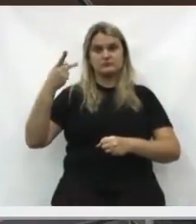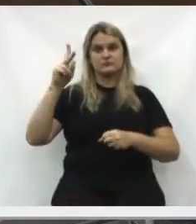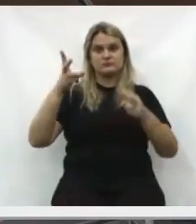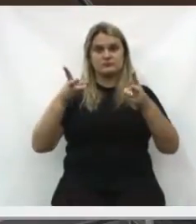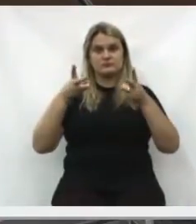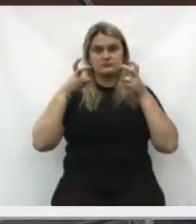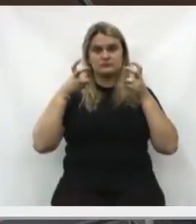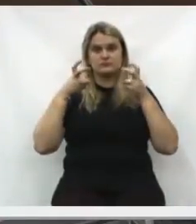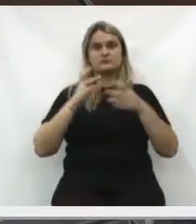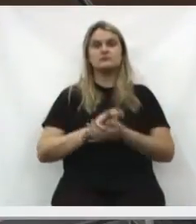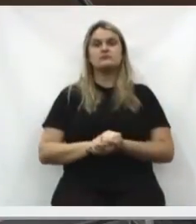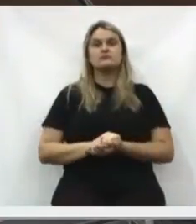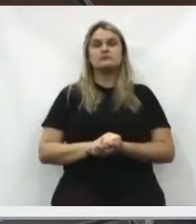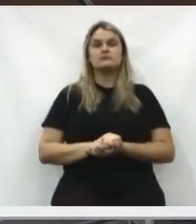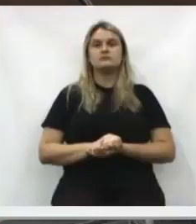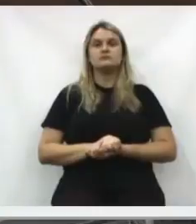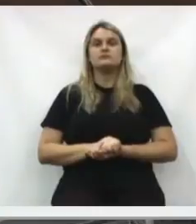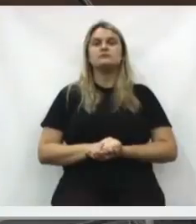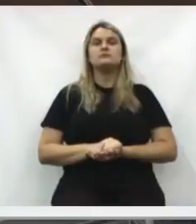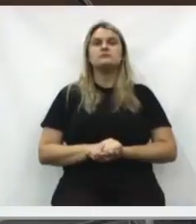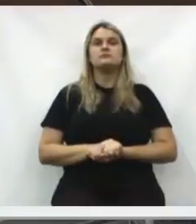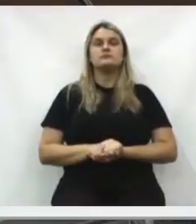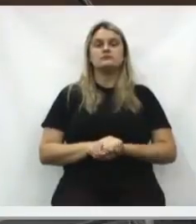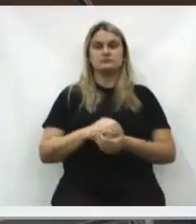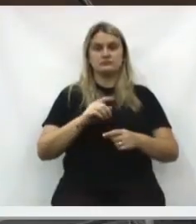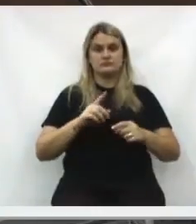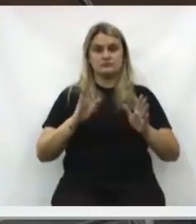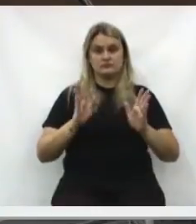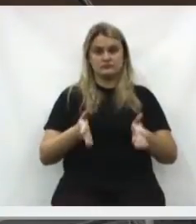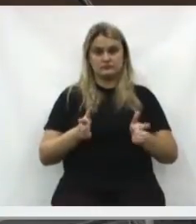6/2017 para a devida apreciação.